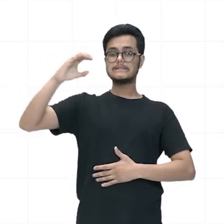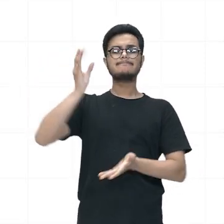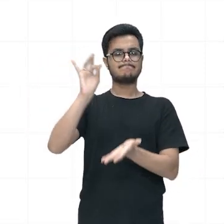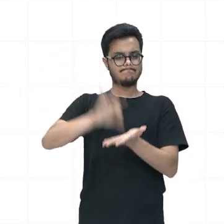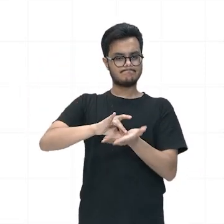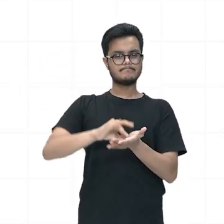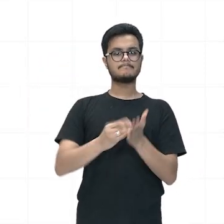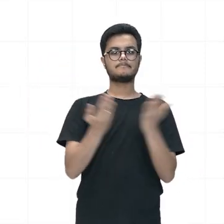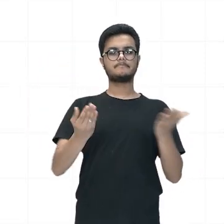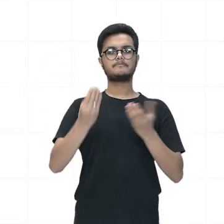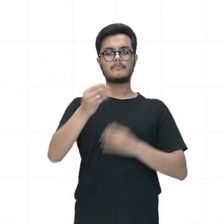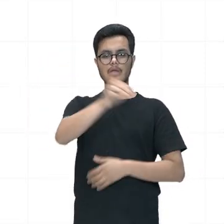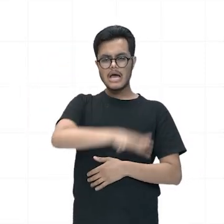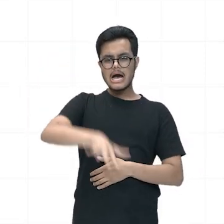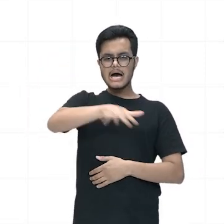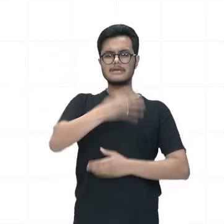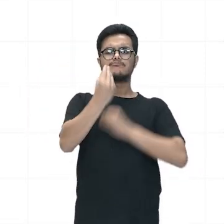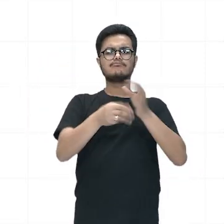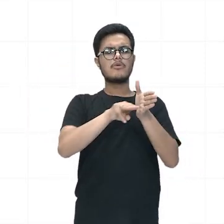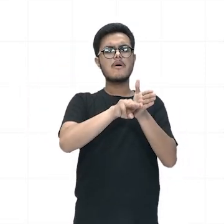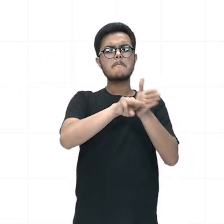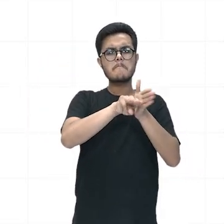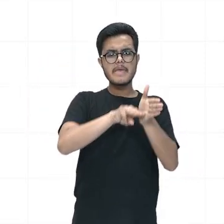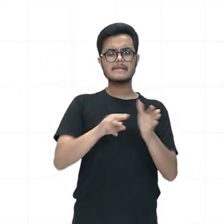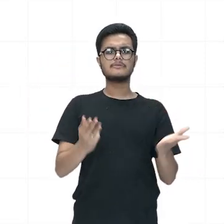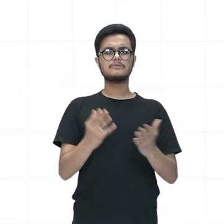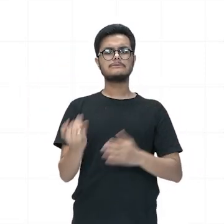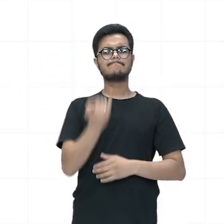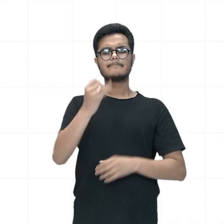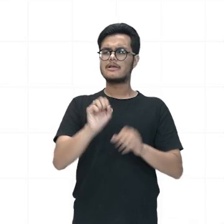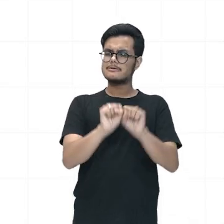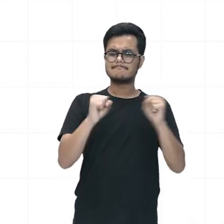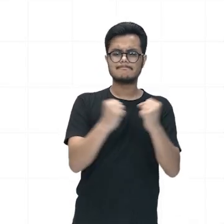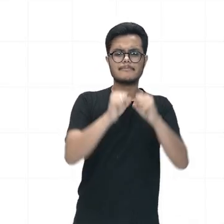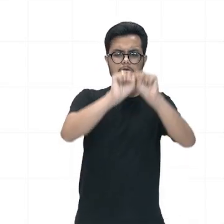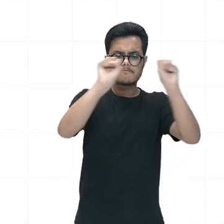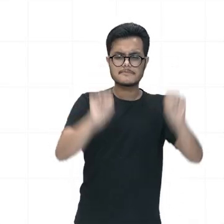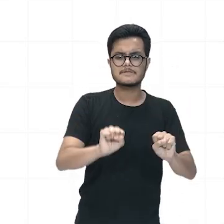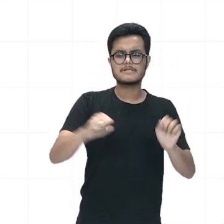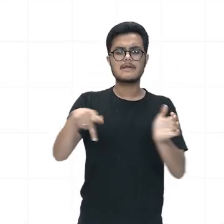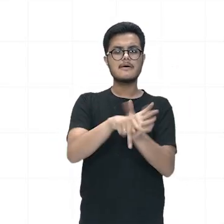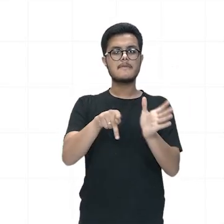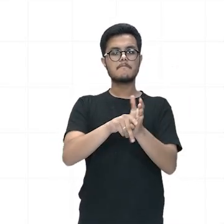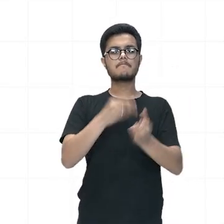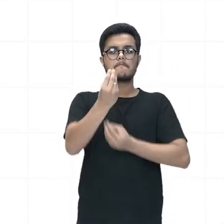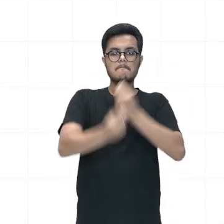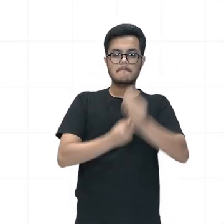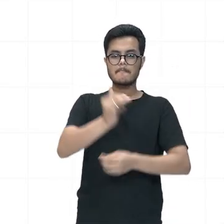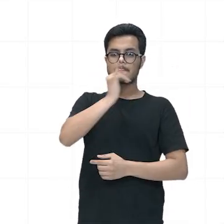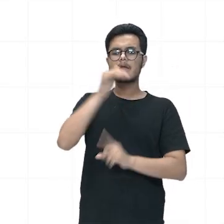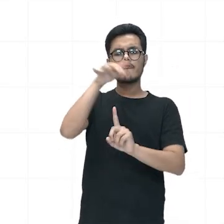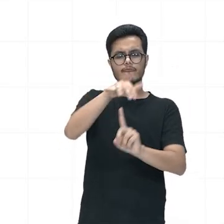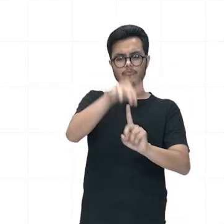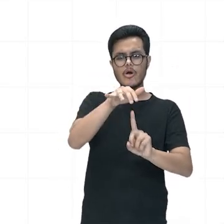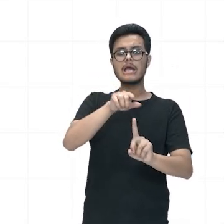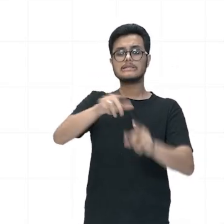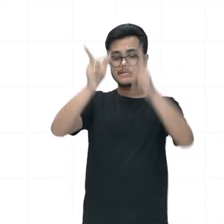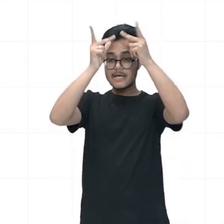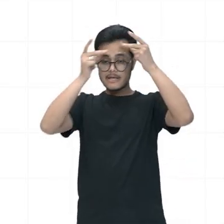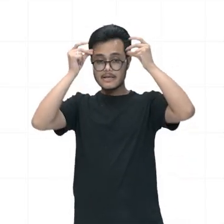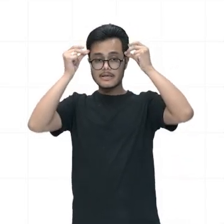em ciência. A sua abordagem a esta área foi metódica e sistemática. Como